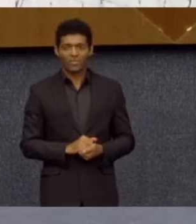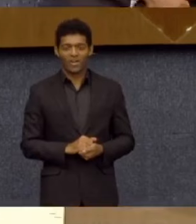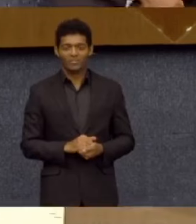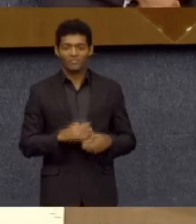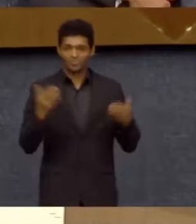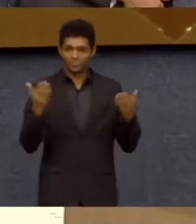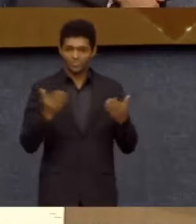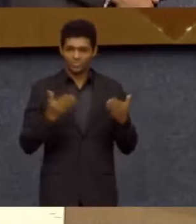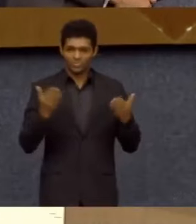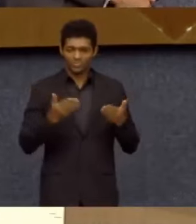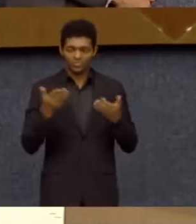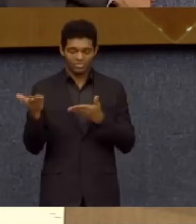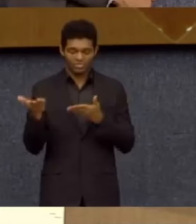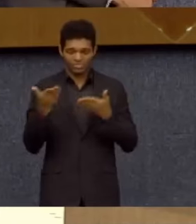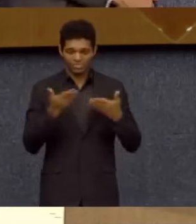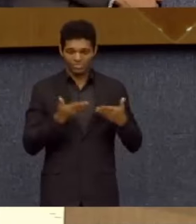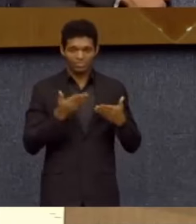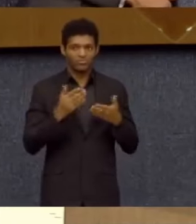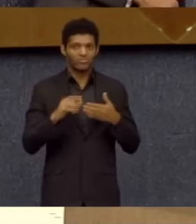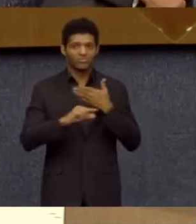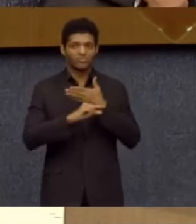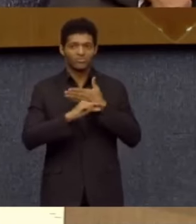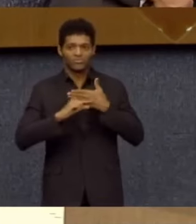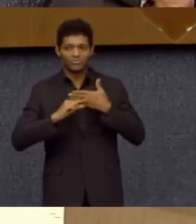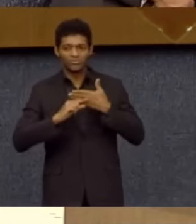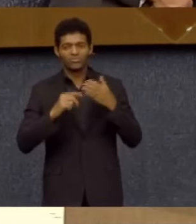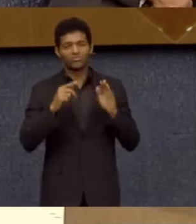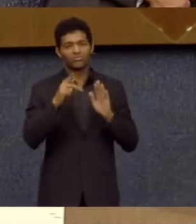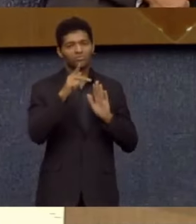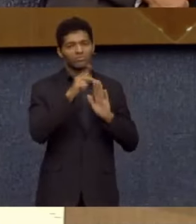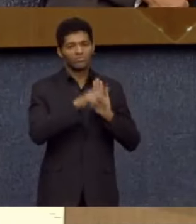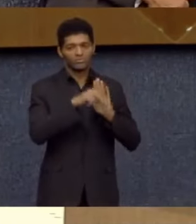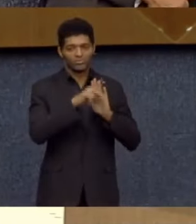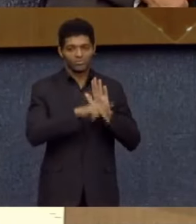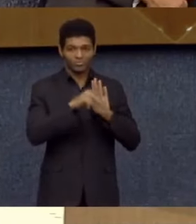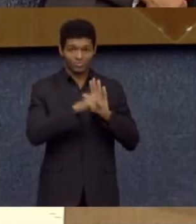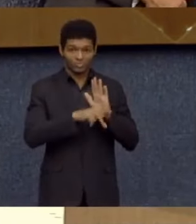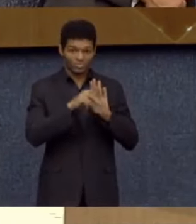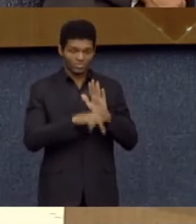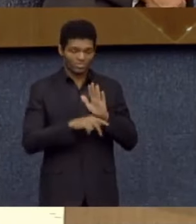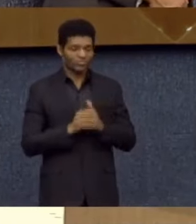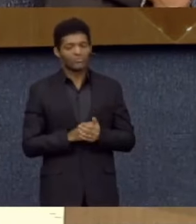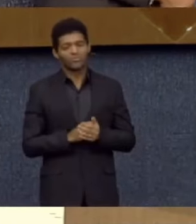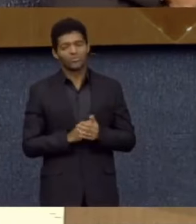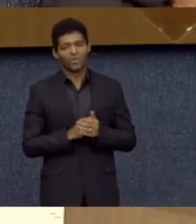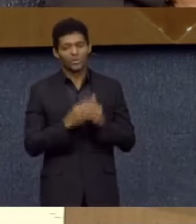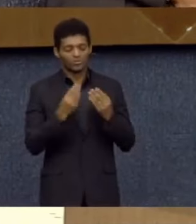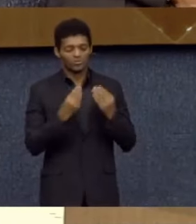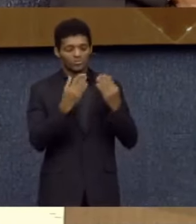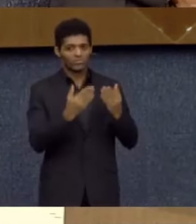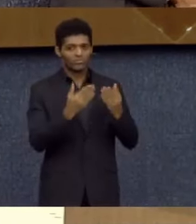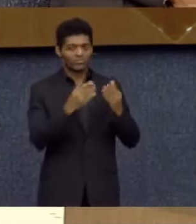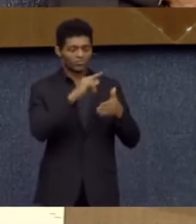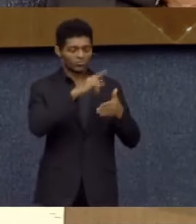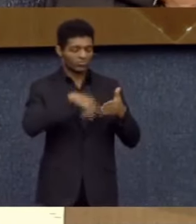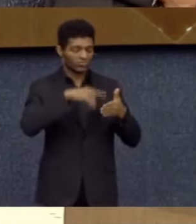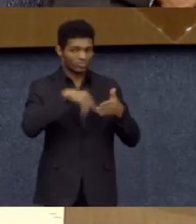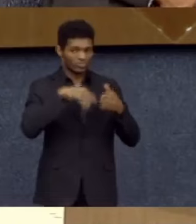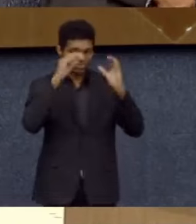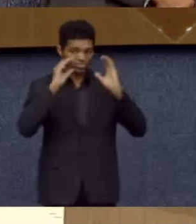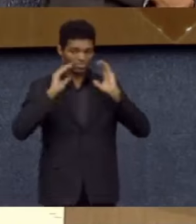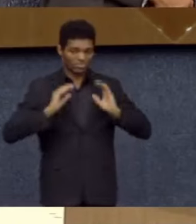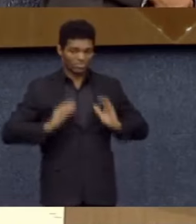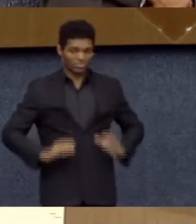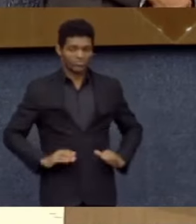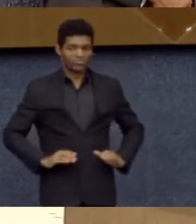Para seu pronunciamento, o autor do projeto de indicação que resultou na concessão do título de cidadania